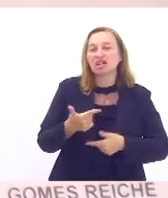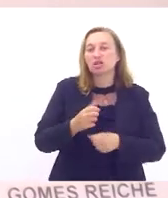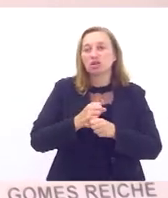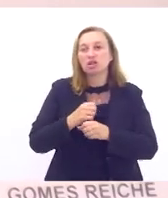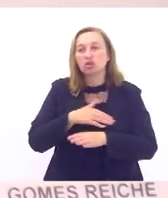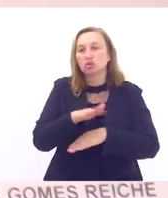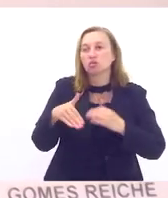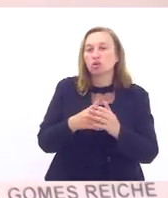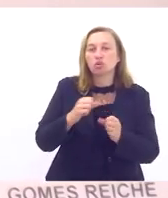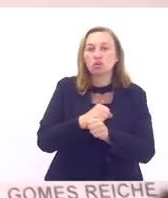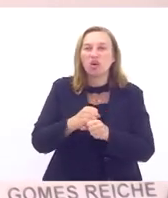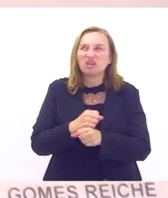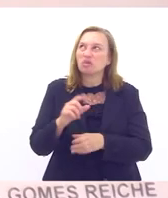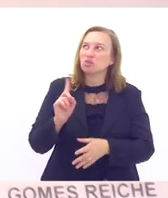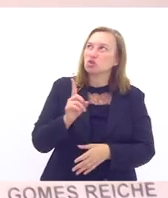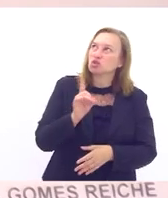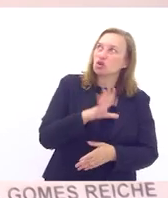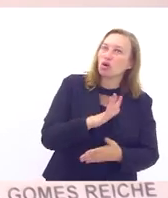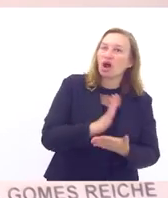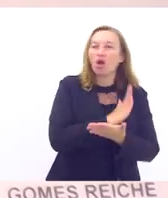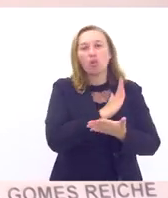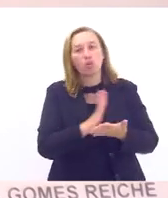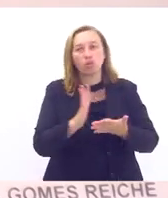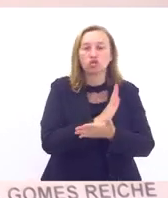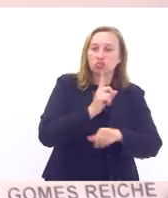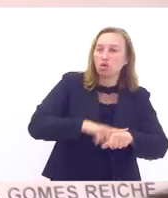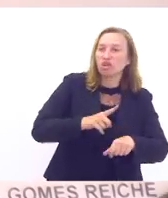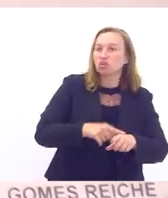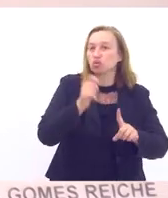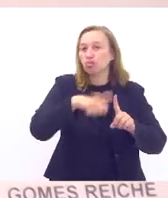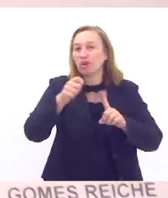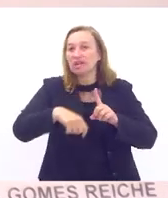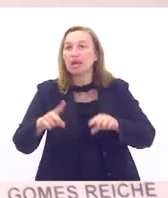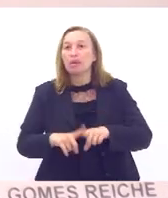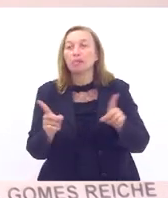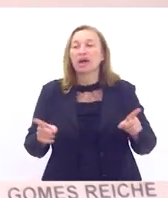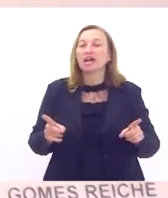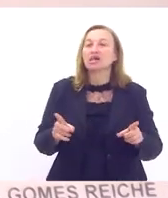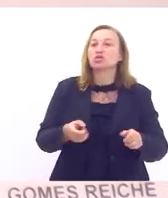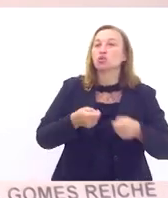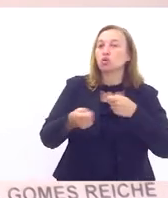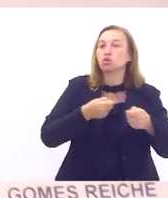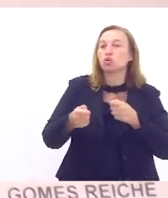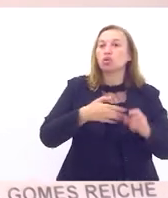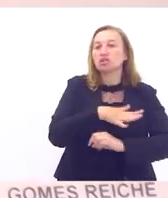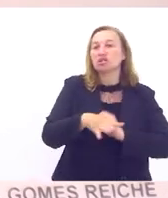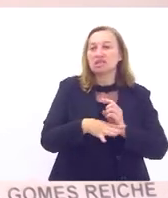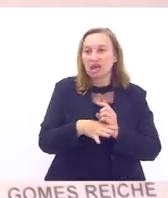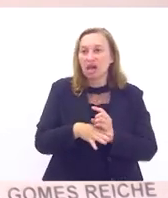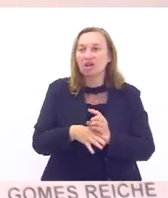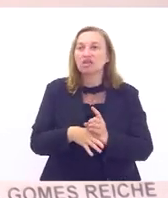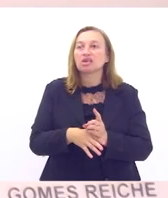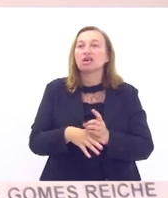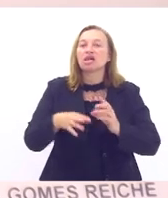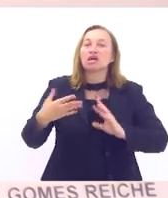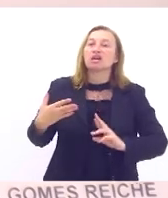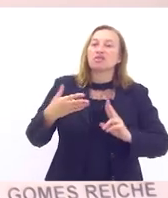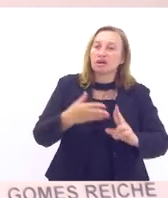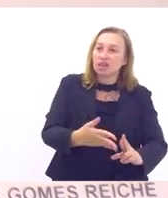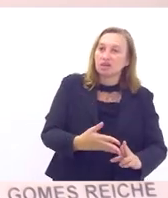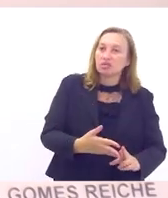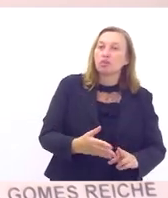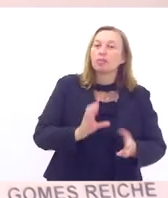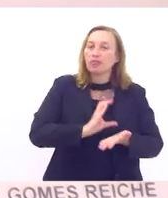não apenas em determinados momentos do mês, né? Então, fazendo esse controle social, esse advocacy, e frisar que